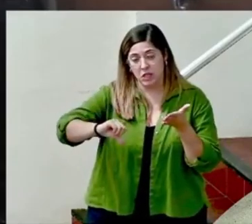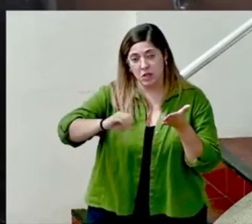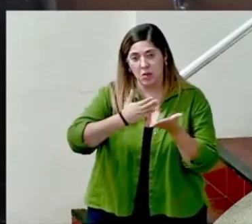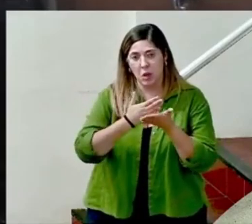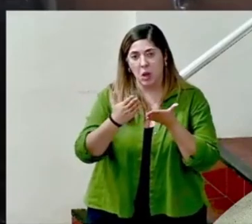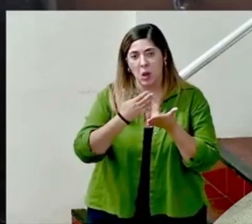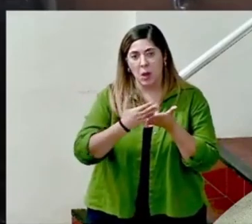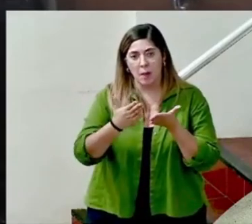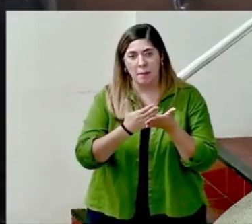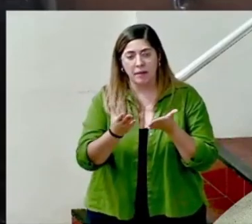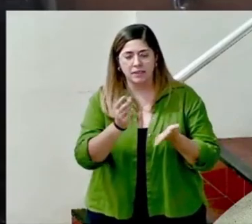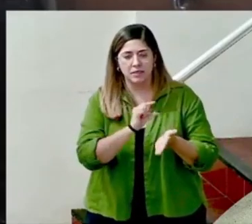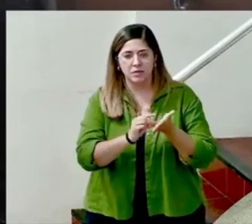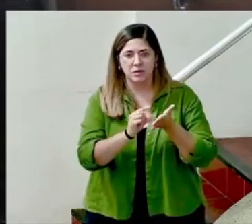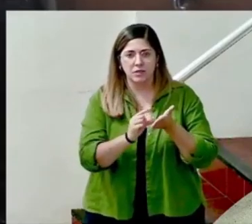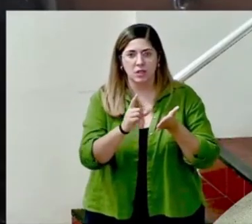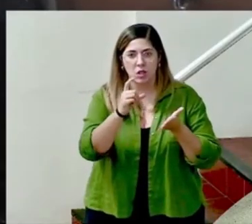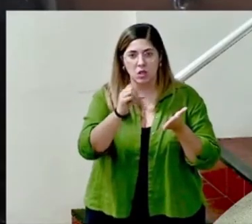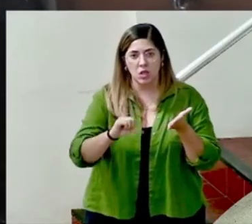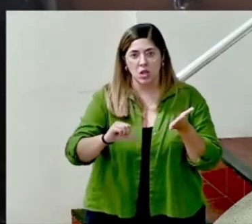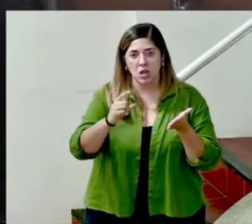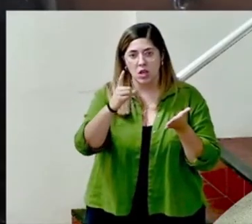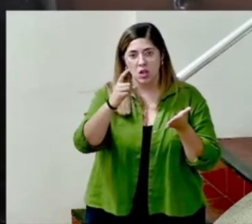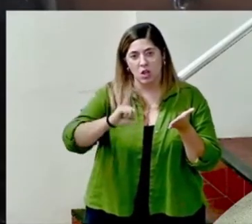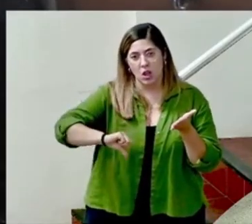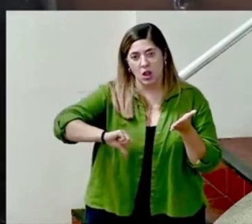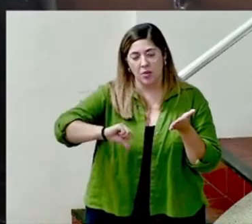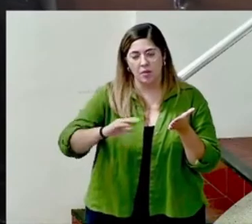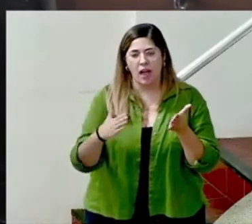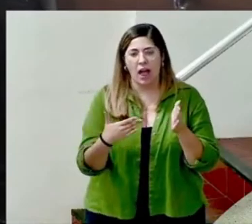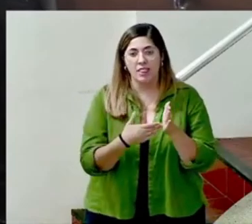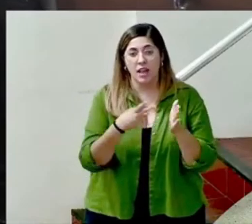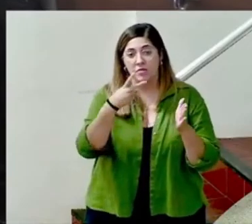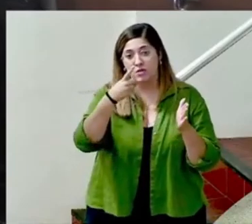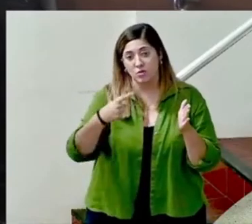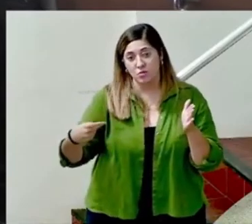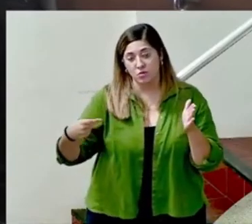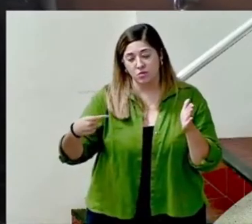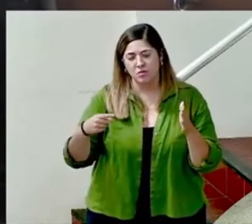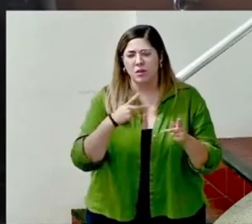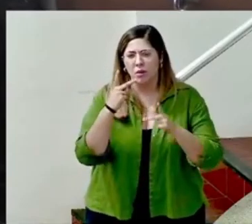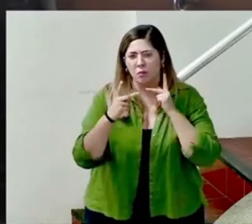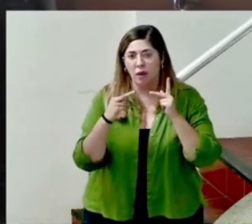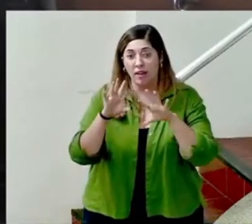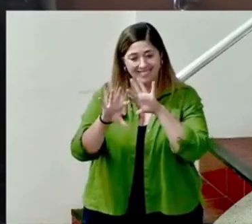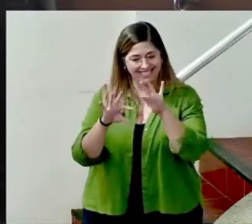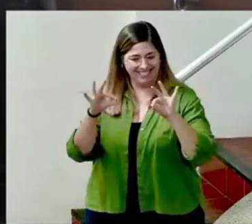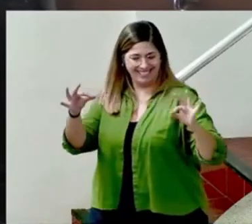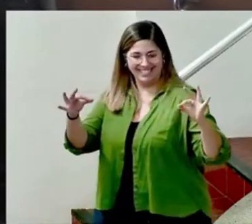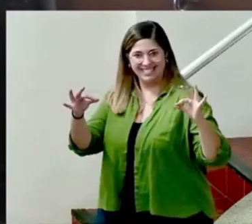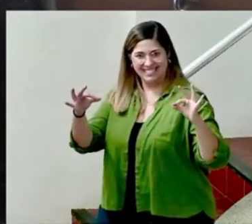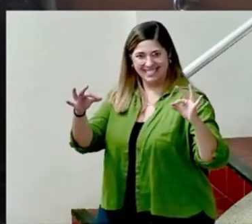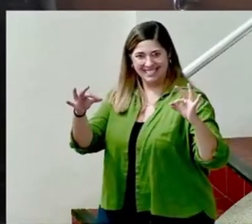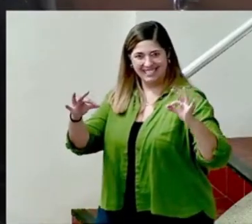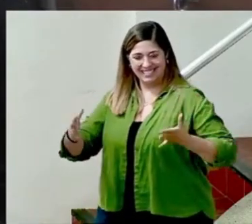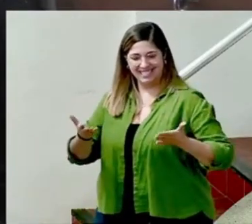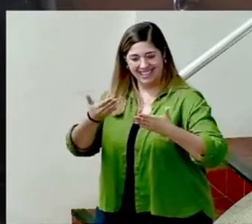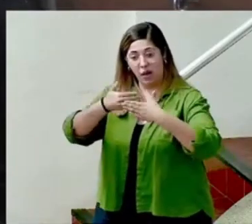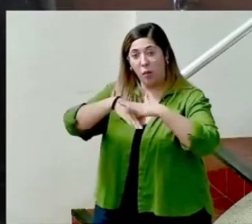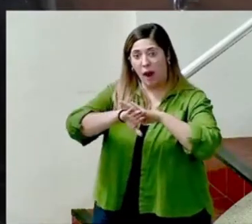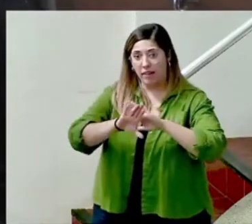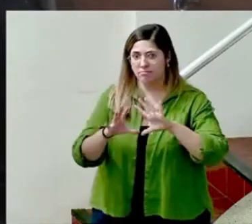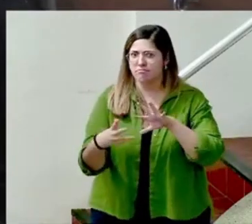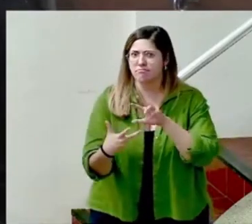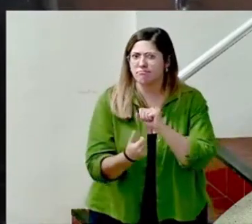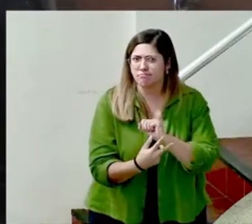a 21 nos falaram a respeito dos 2 tesouros. Não acumulem tesouros sobre a